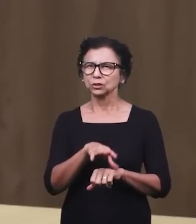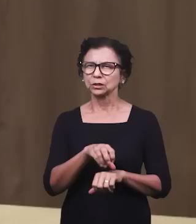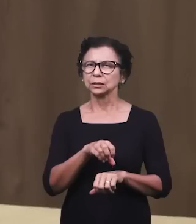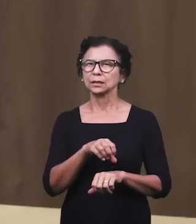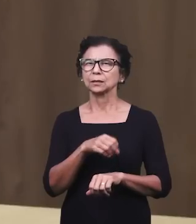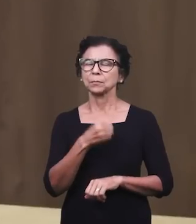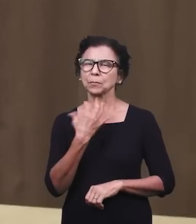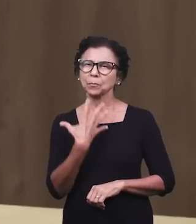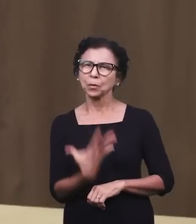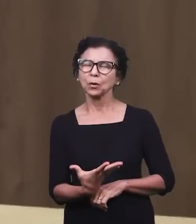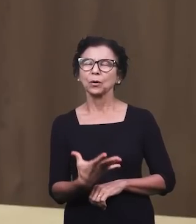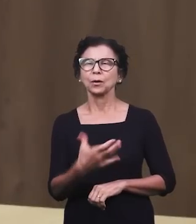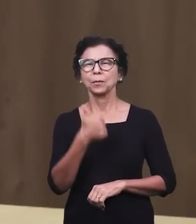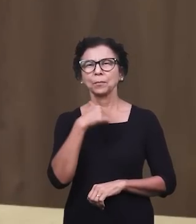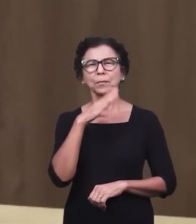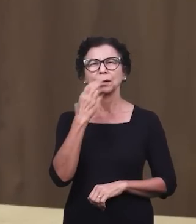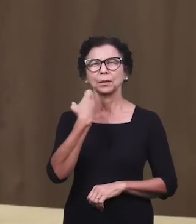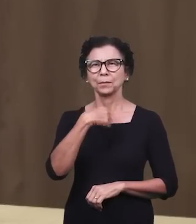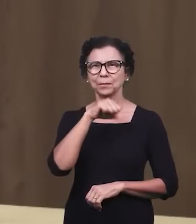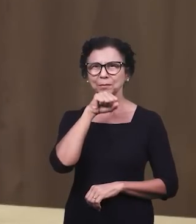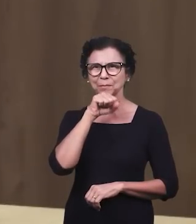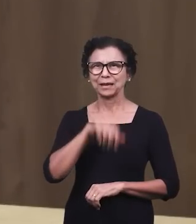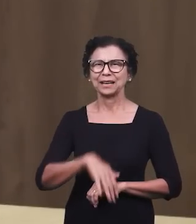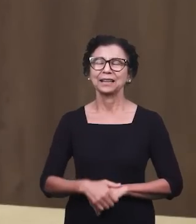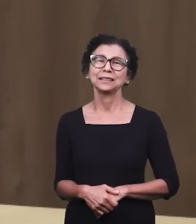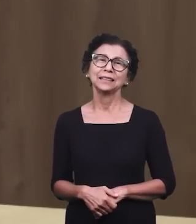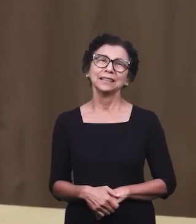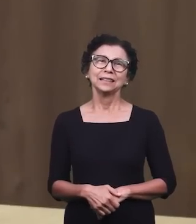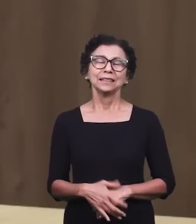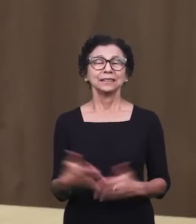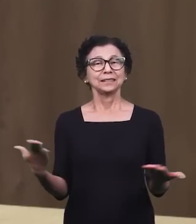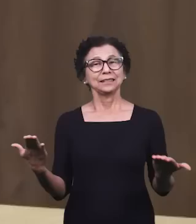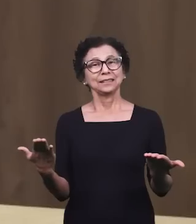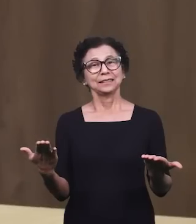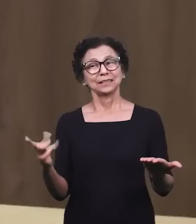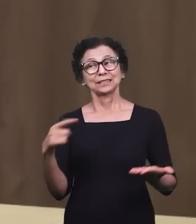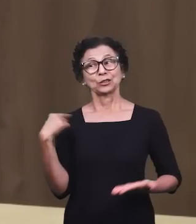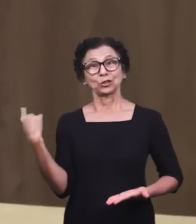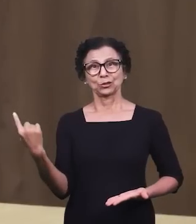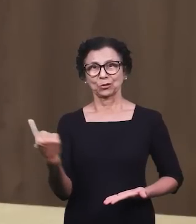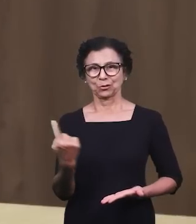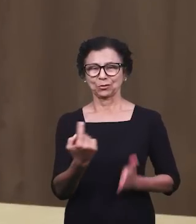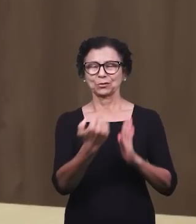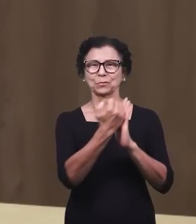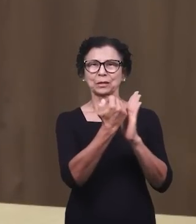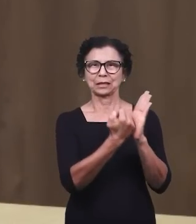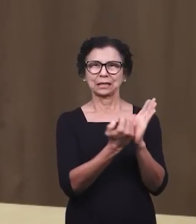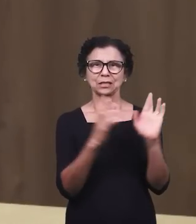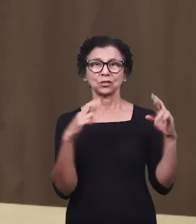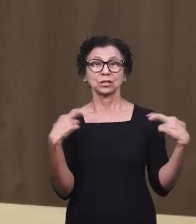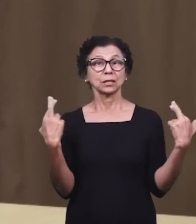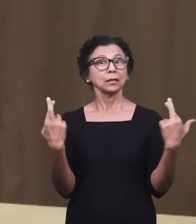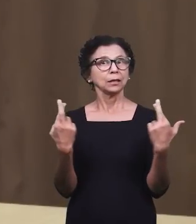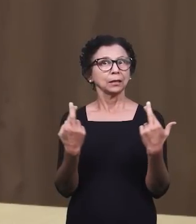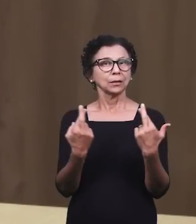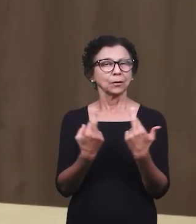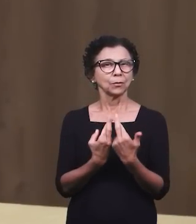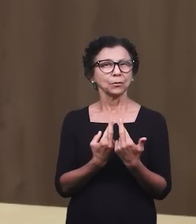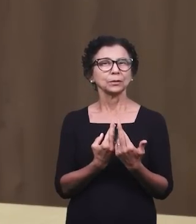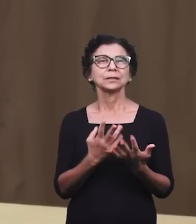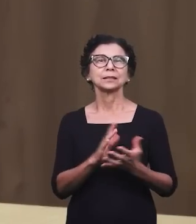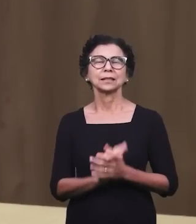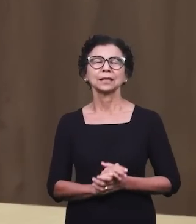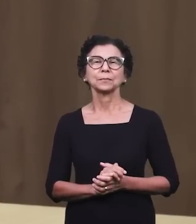Deus. Família, o Projeto de Deus, também é esse programa que a gente se reúne para tratar de assuntos de família na Bíblia, coisa